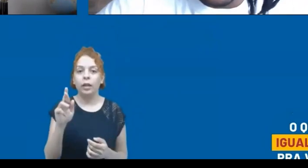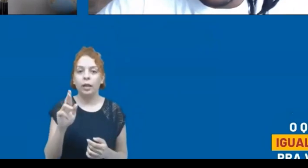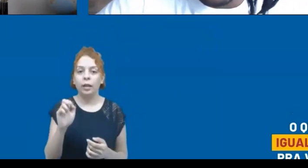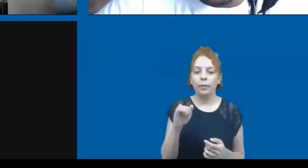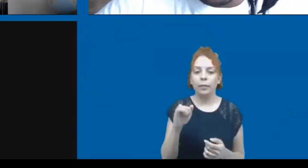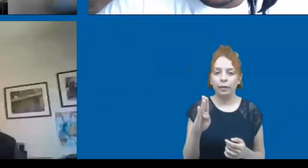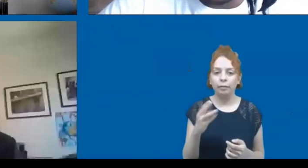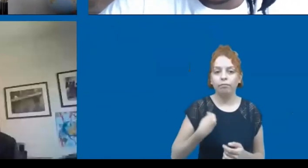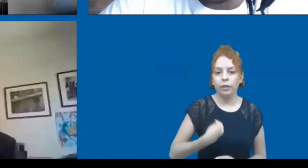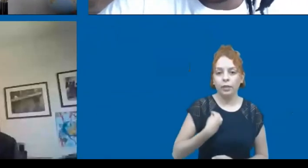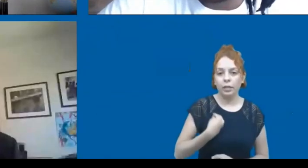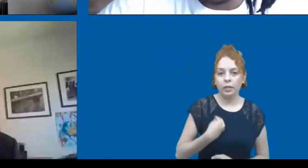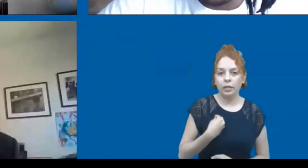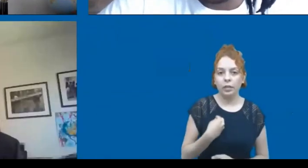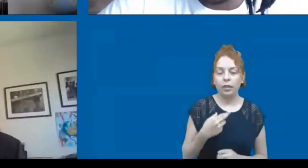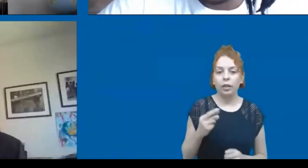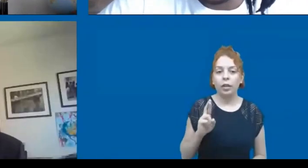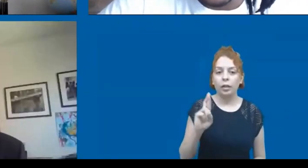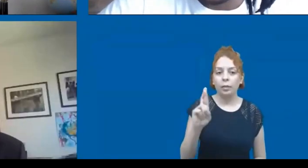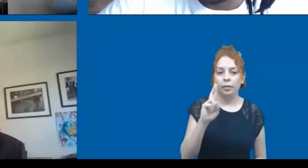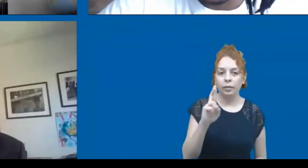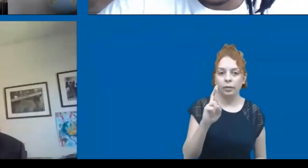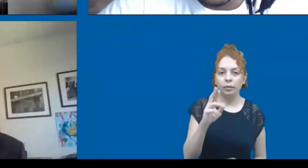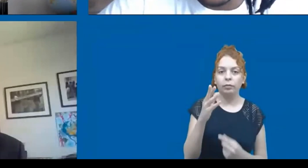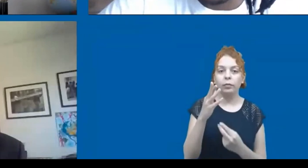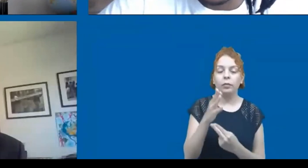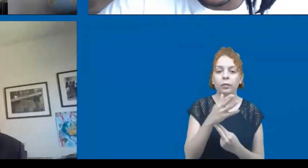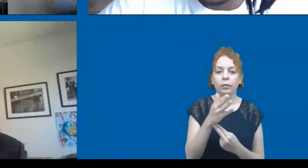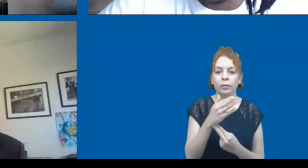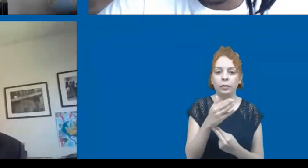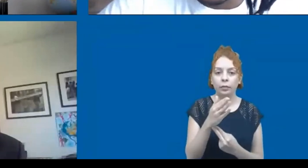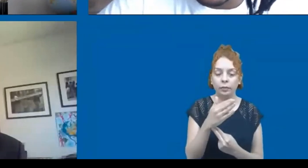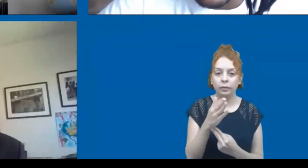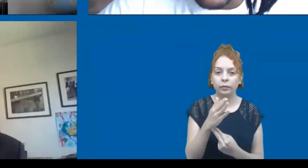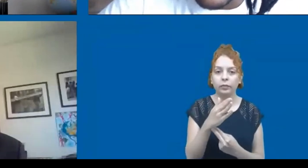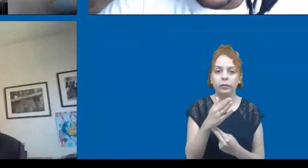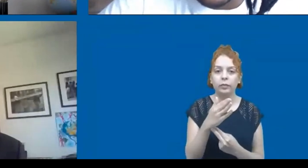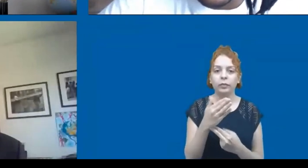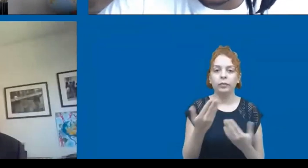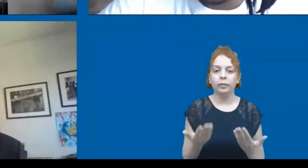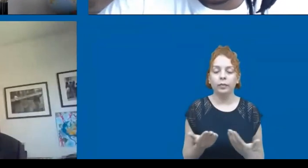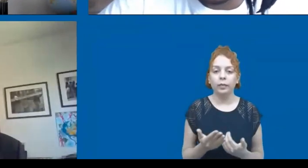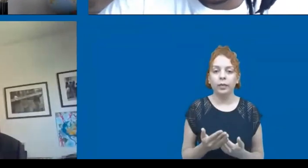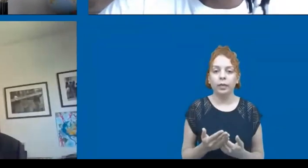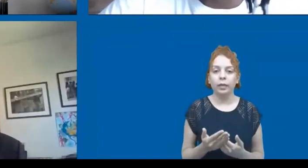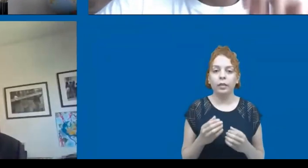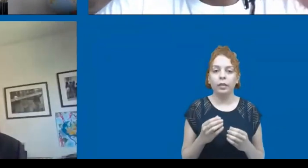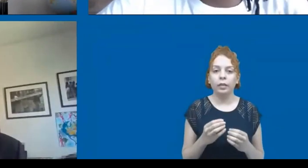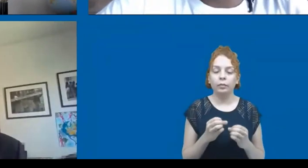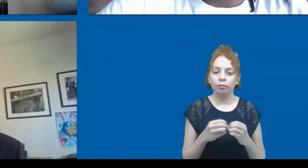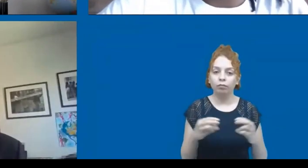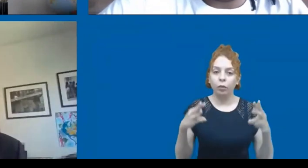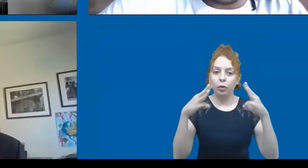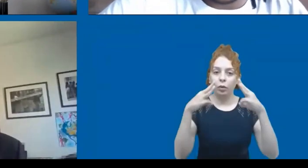está aqui agora, representante do Alto Comissarado... O Jean apareceu numa terceira